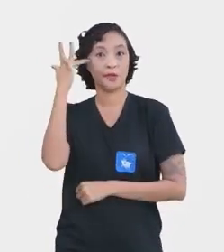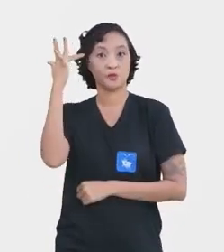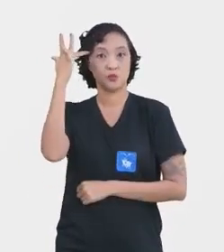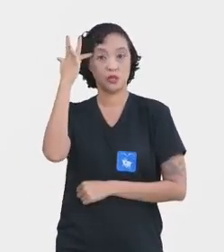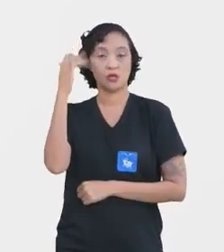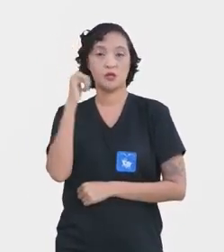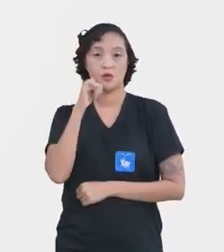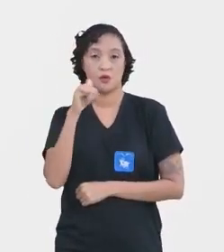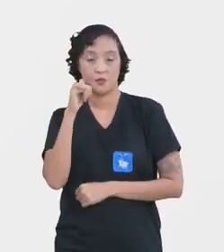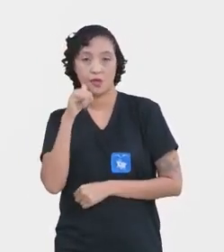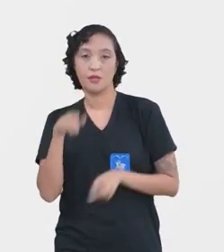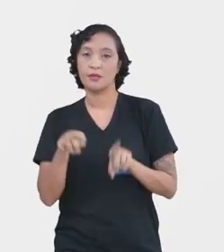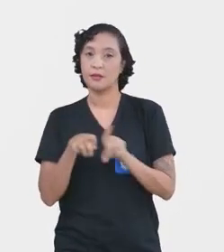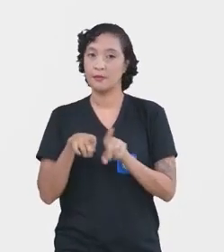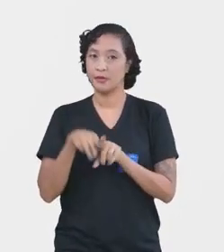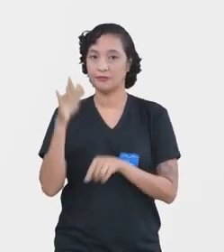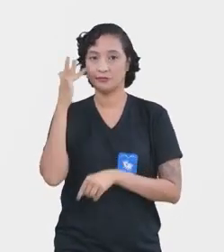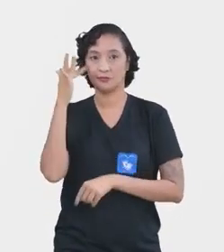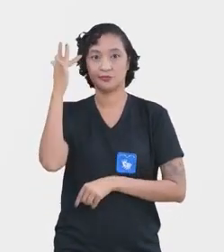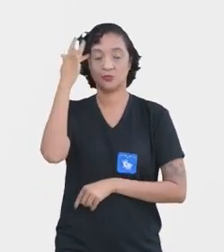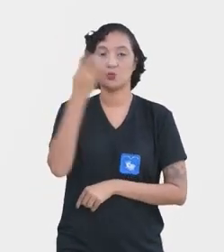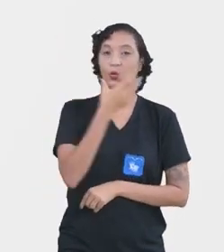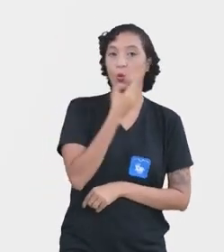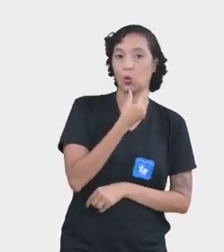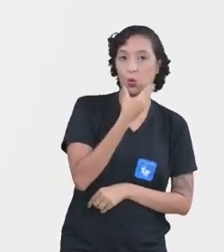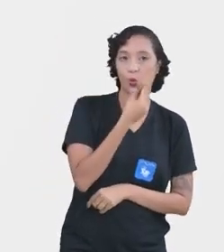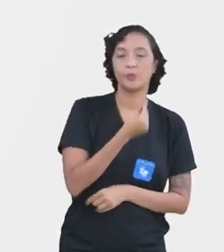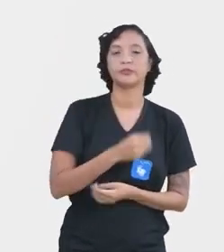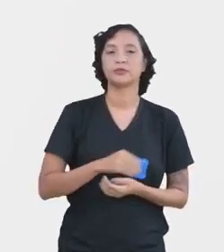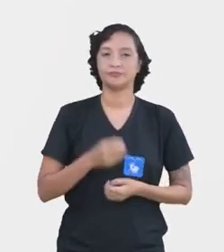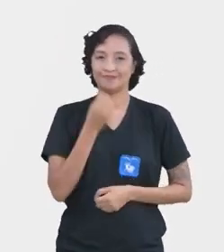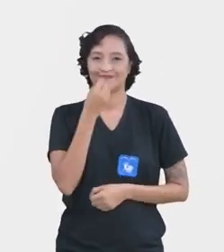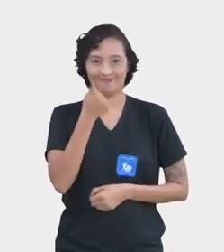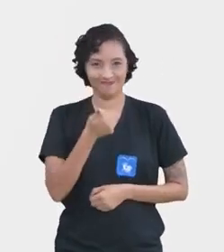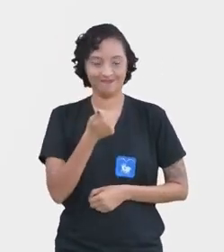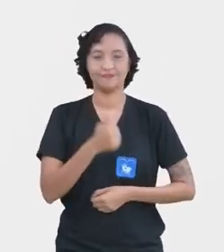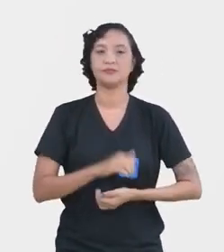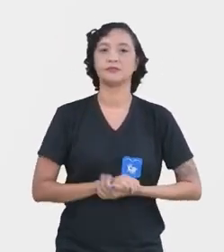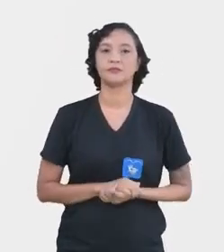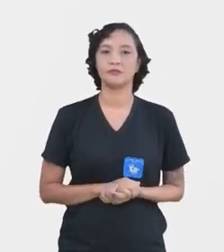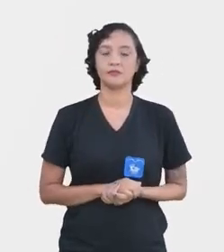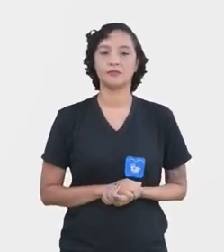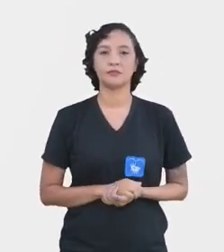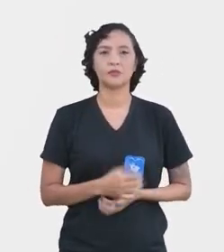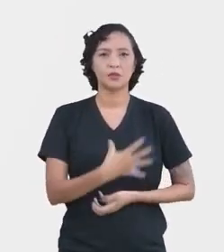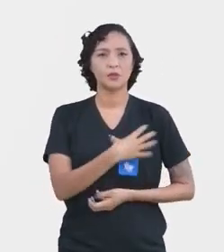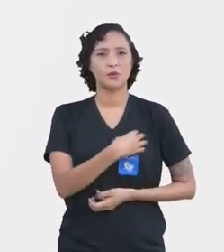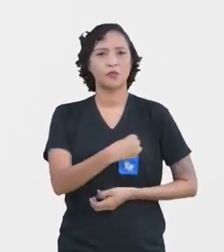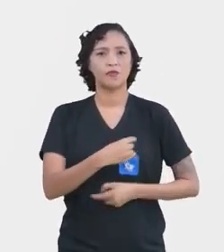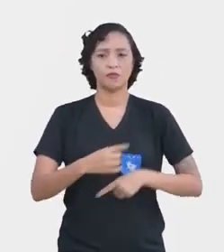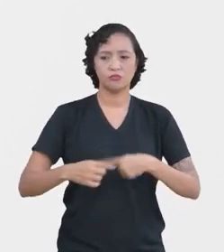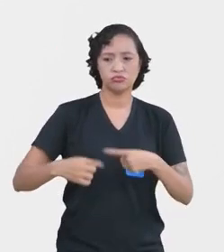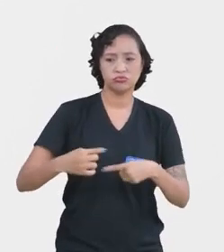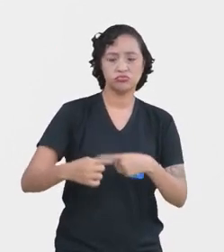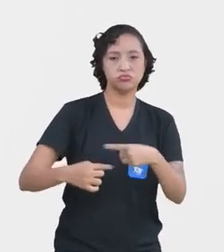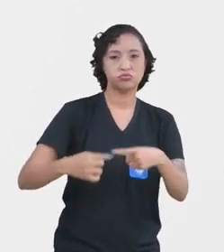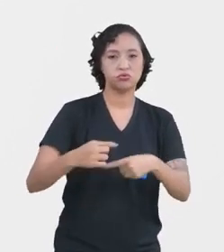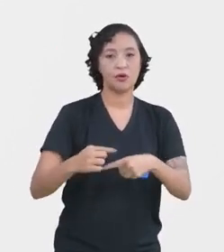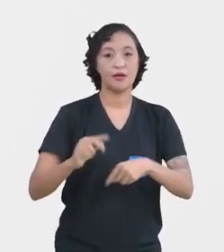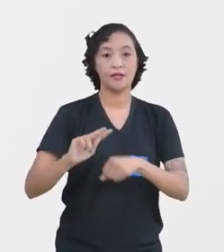e masculino. Tudo bem? Reprodução humana, após a